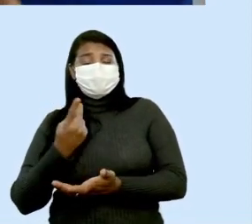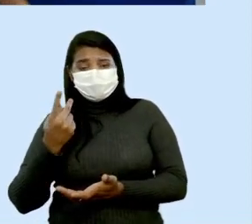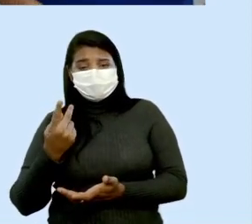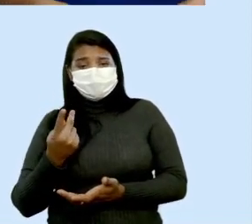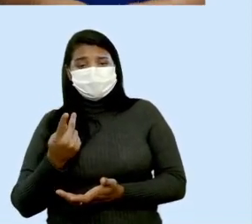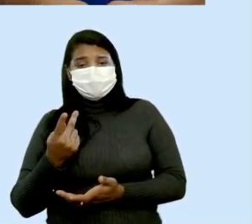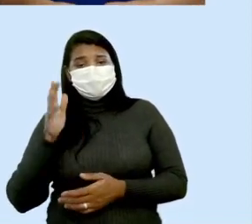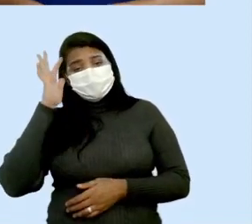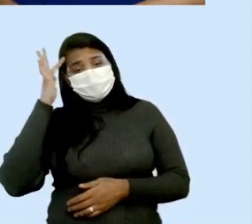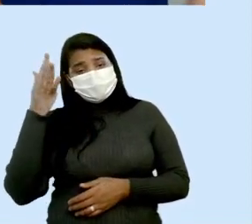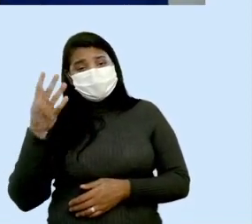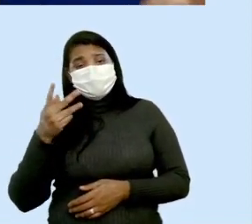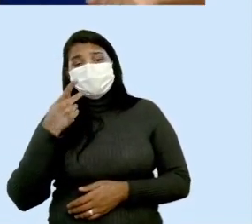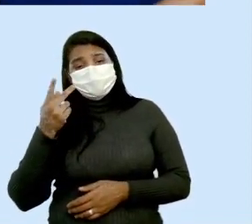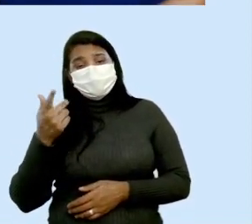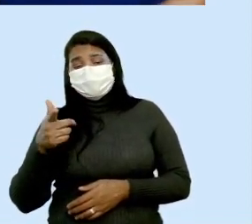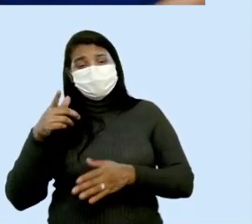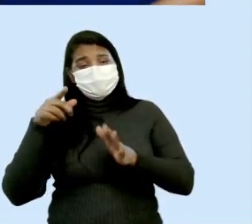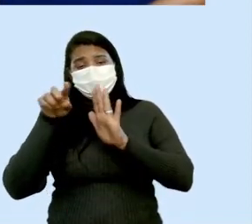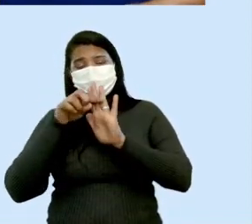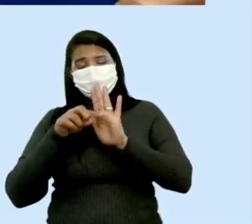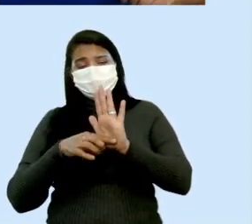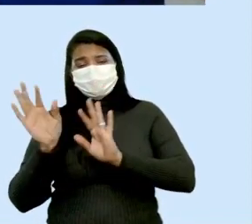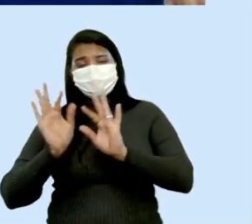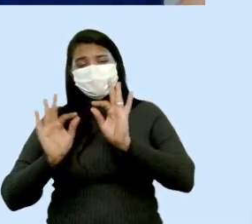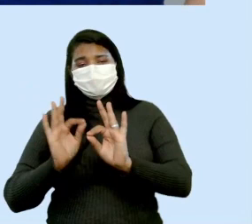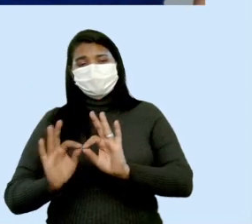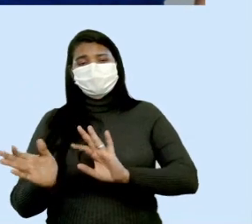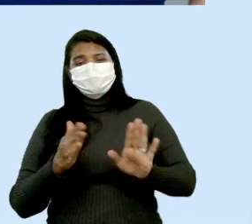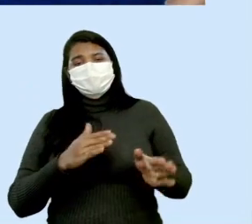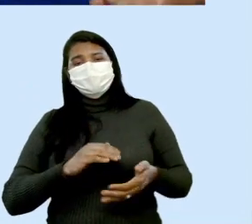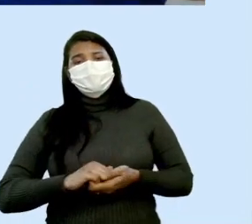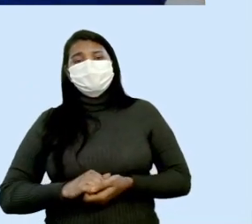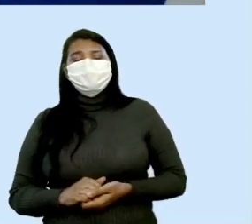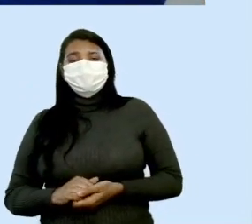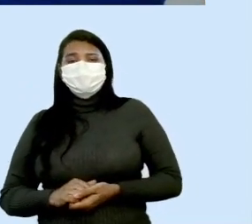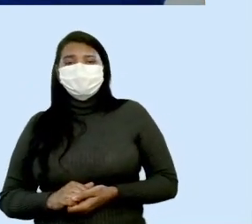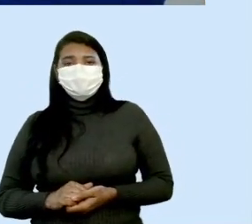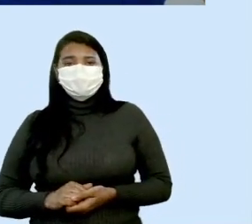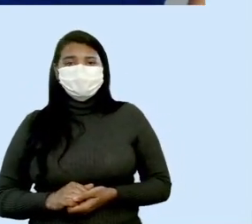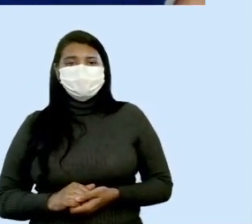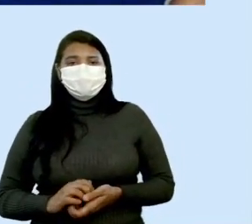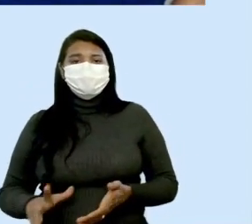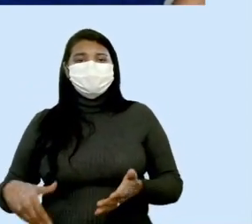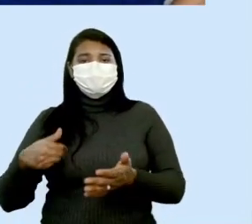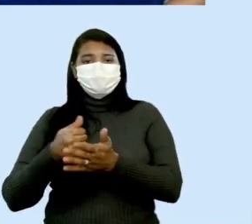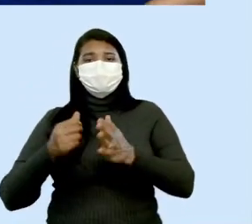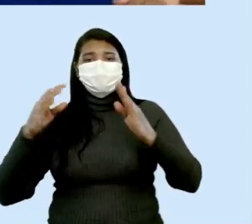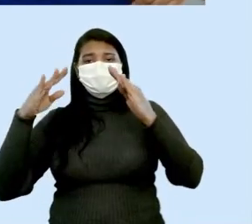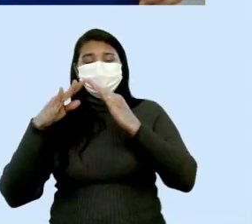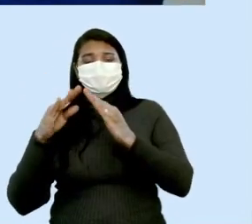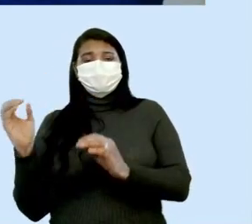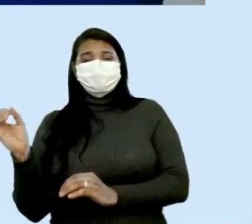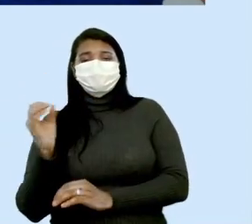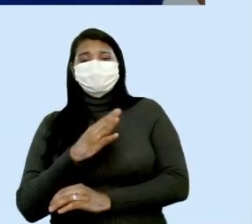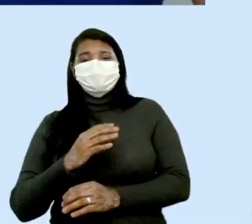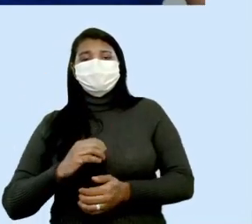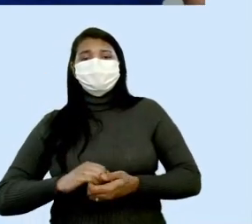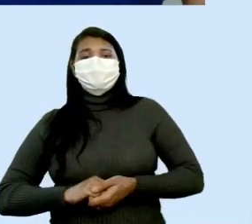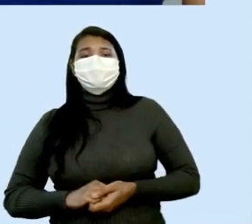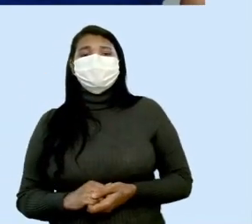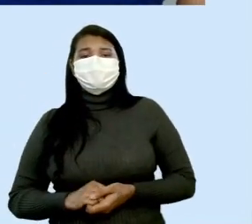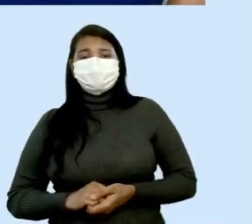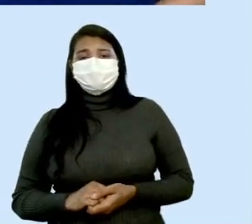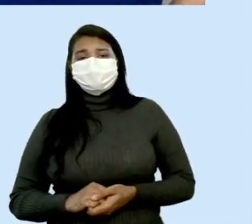decidida no momento da fala, não foi nada planejado. They will buy a new house. Eles comprarão uma casa nova. We will go